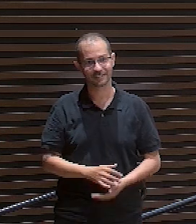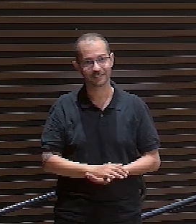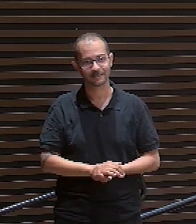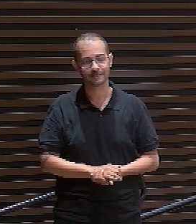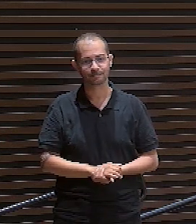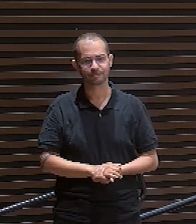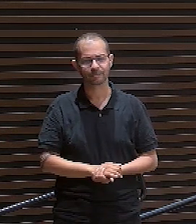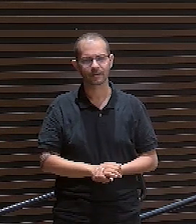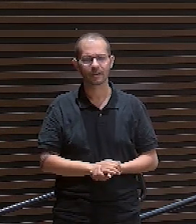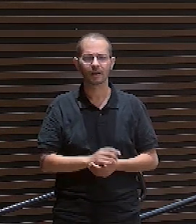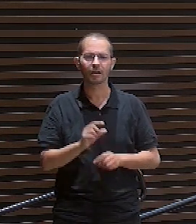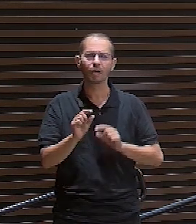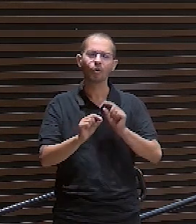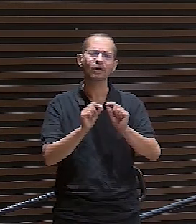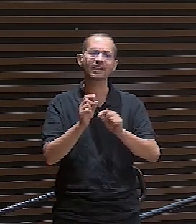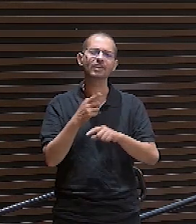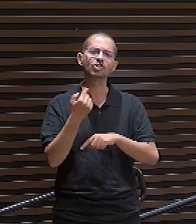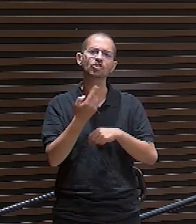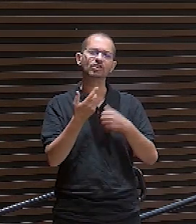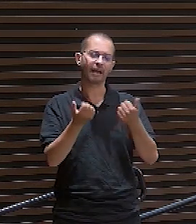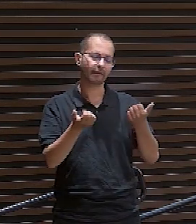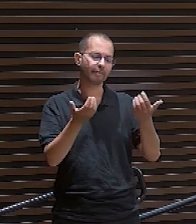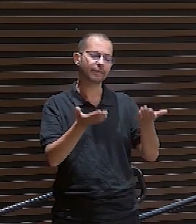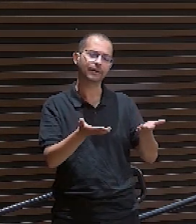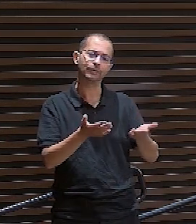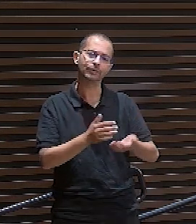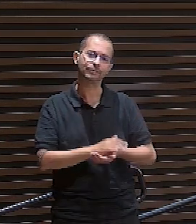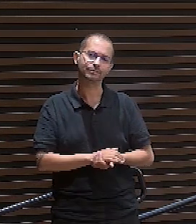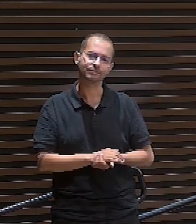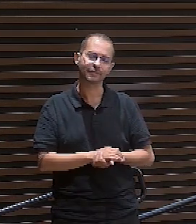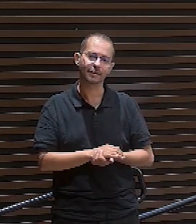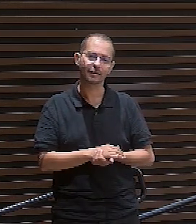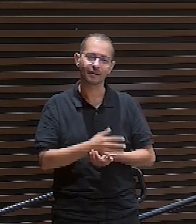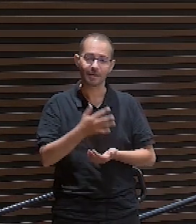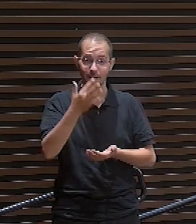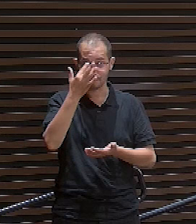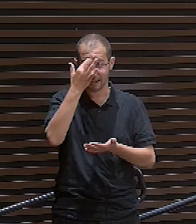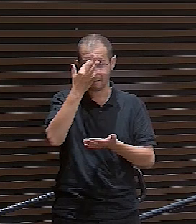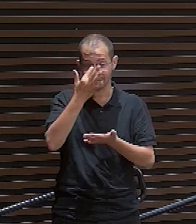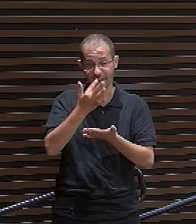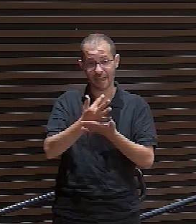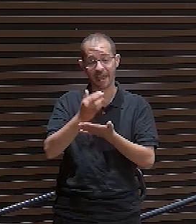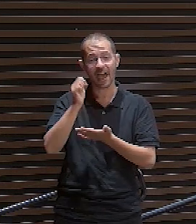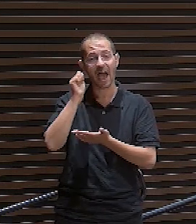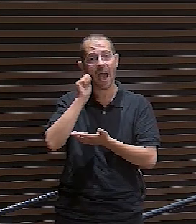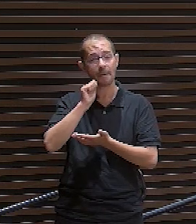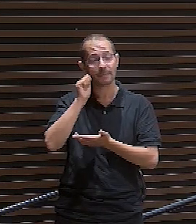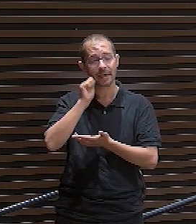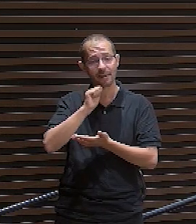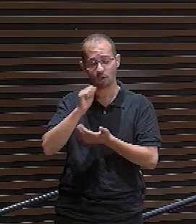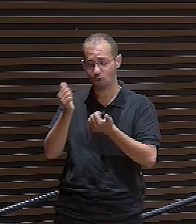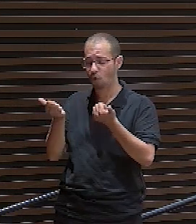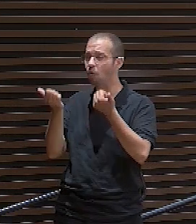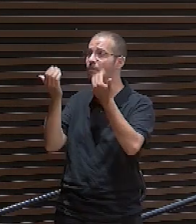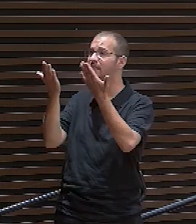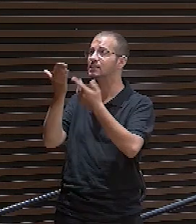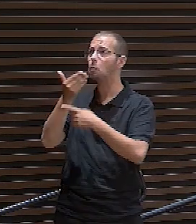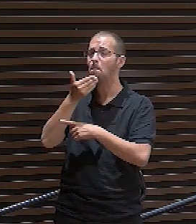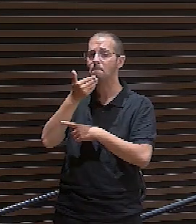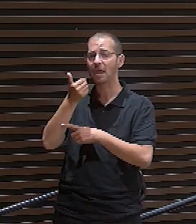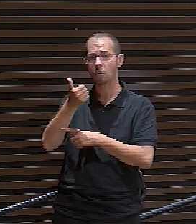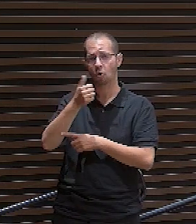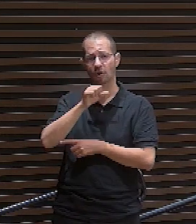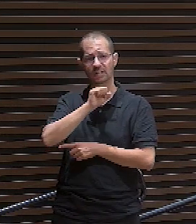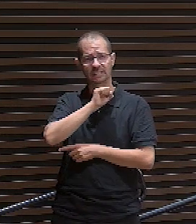Mas o que é que nós estamos dando? Pela fé, Abel ofereceu melhor sacrifício do